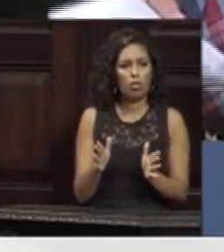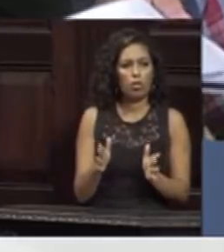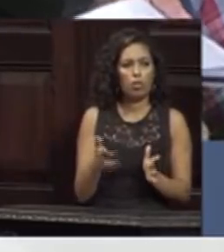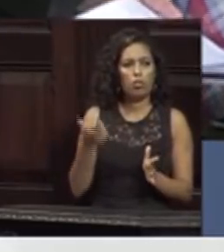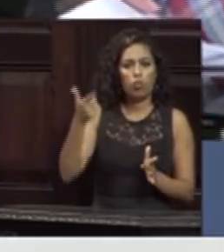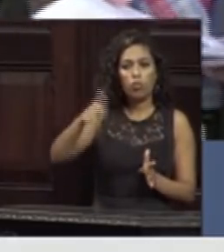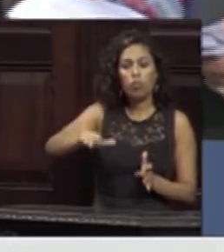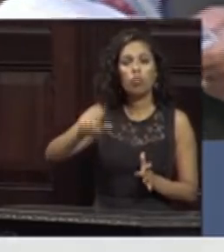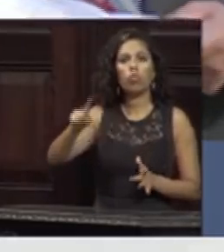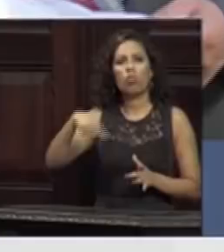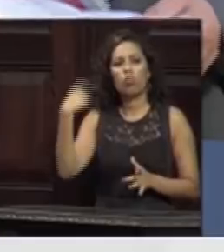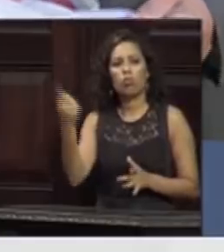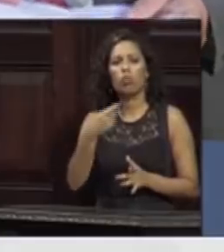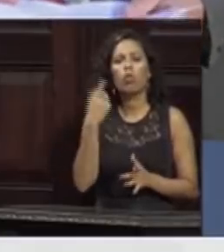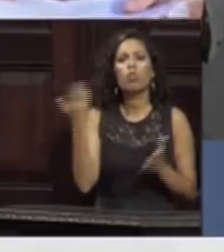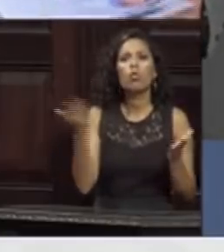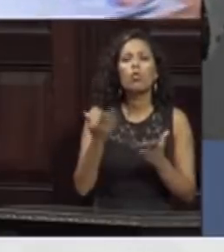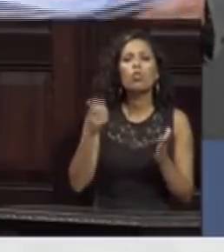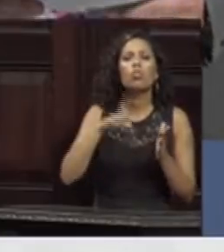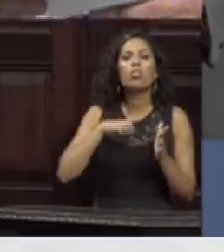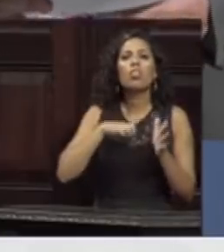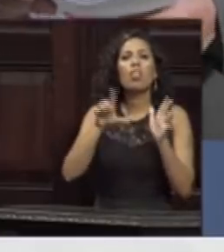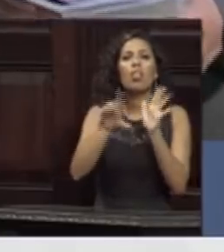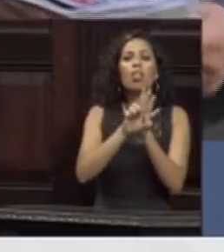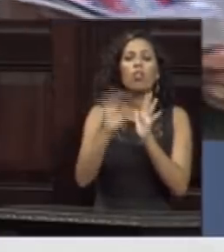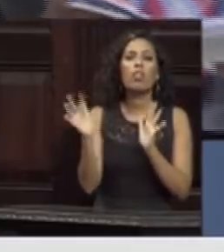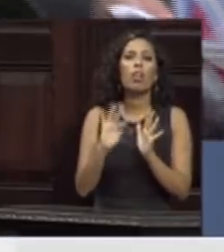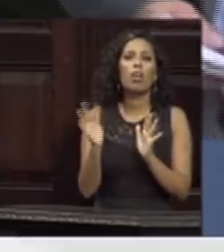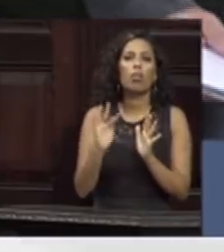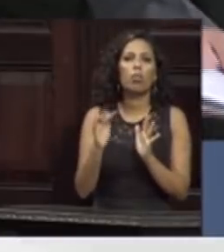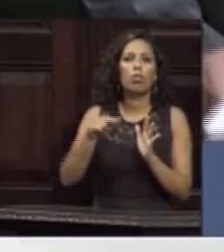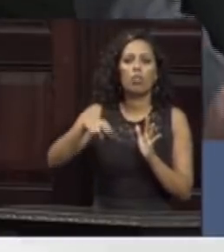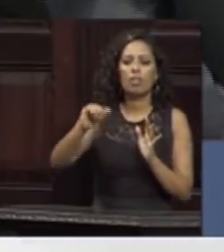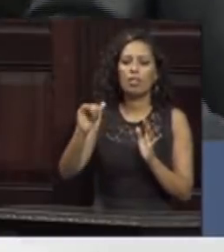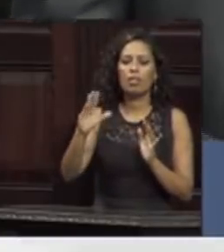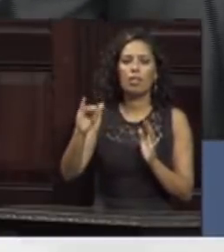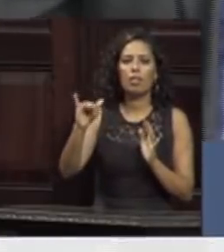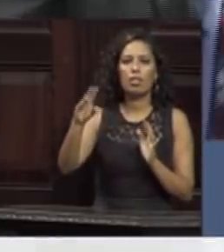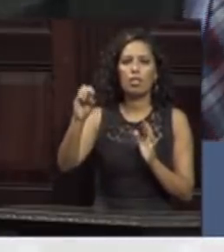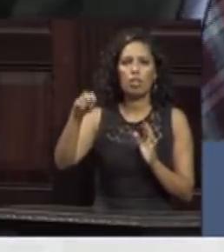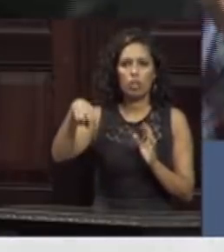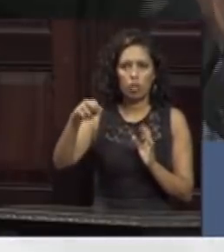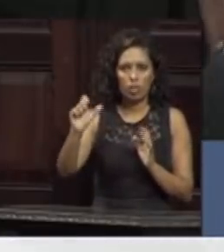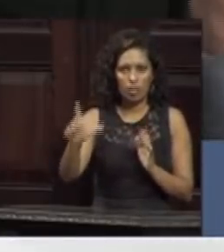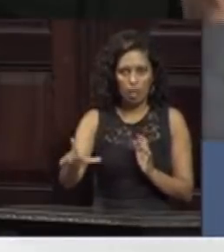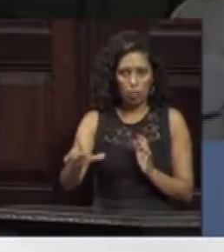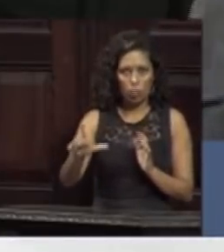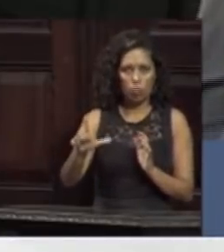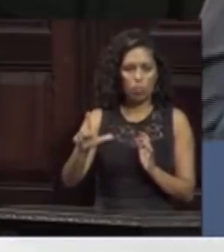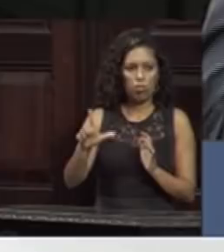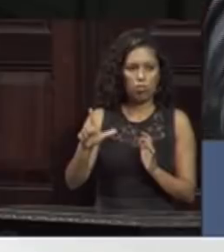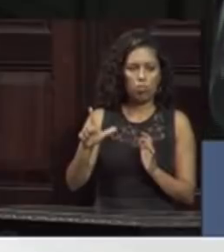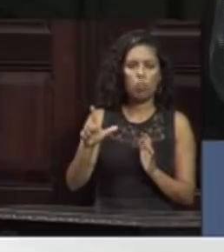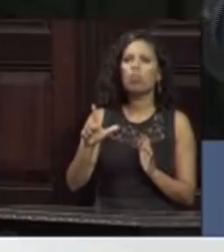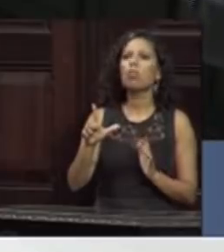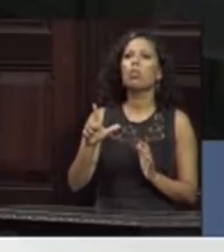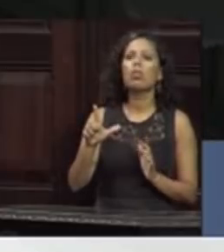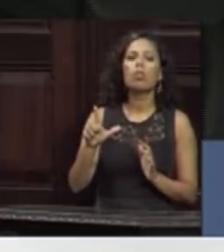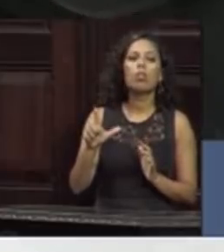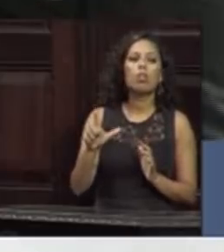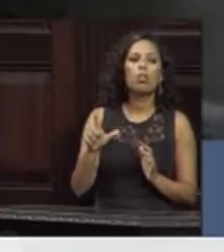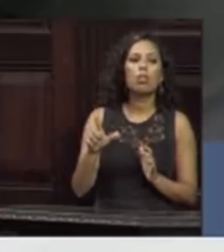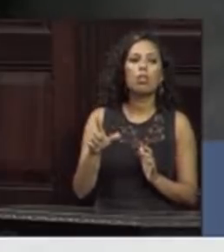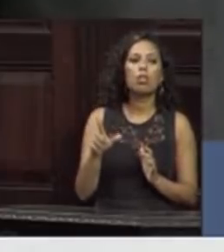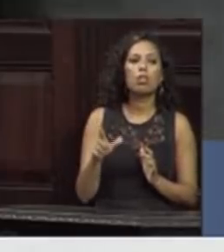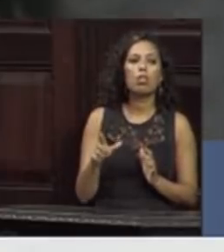diretriz nacional, fixada em lei no final do ano passado. E eu concordo com Vossa Excelência